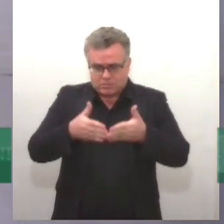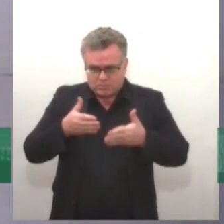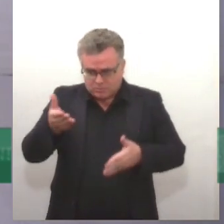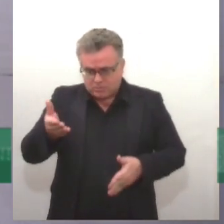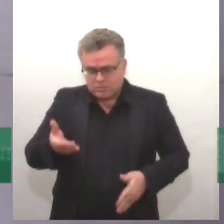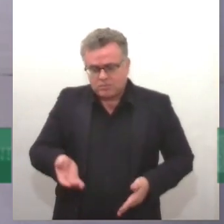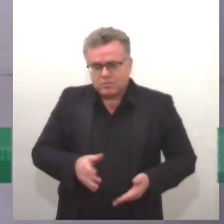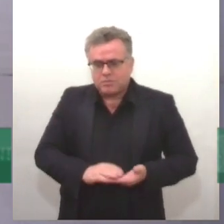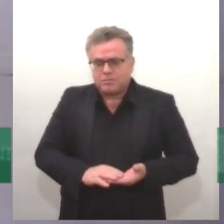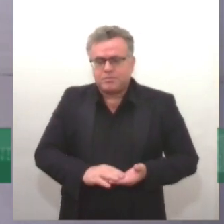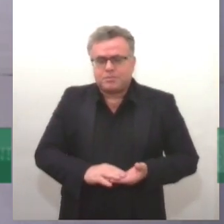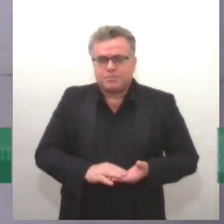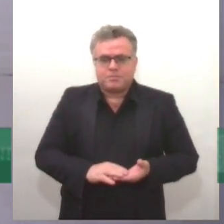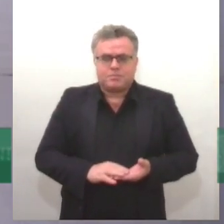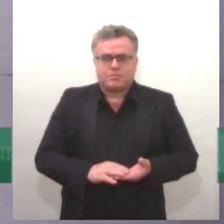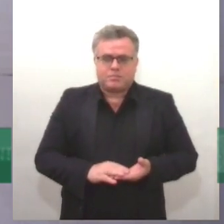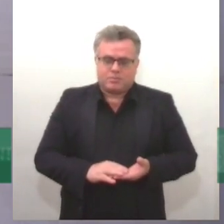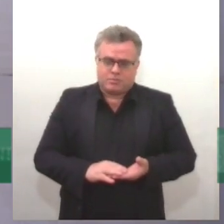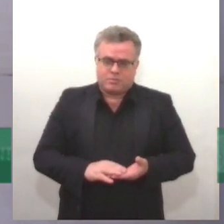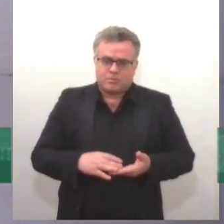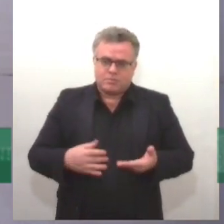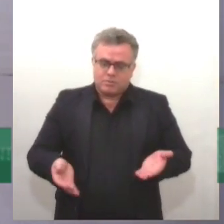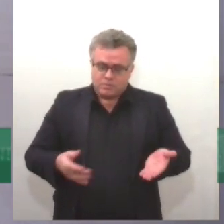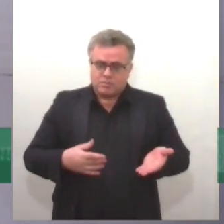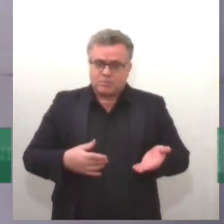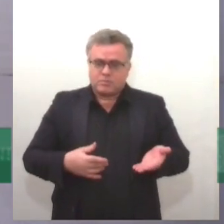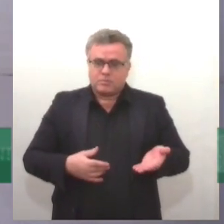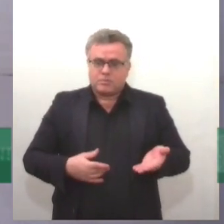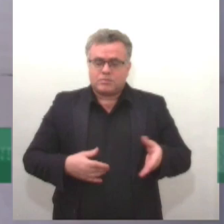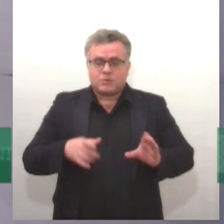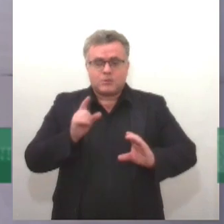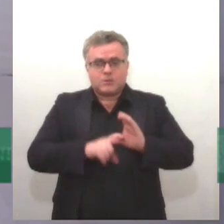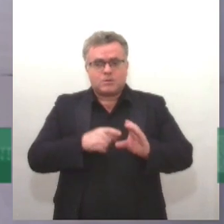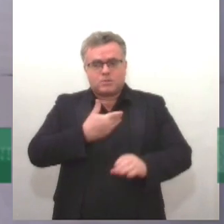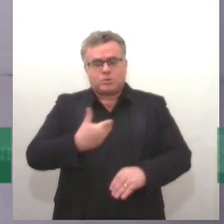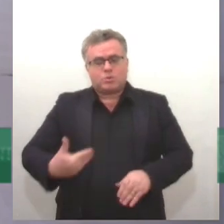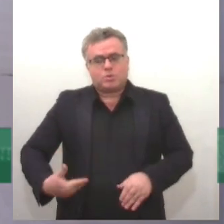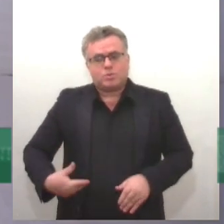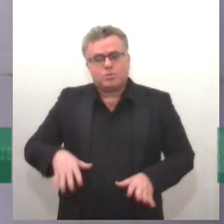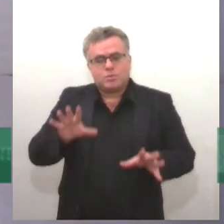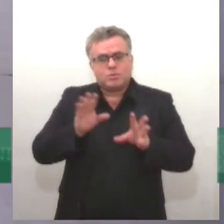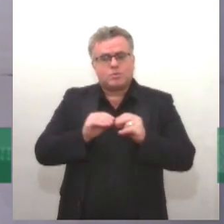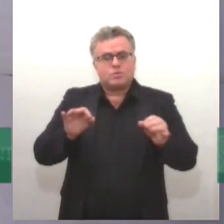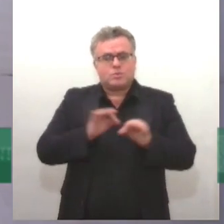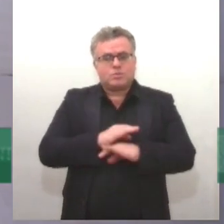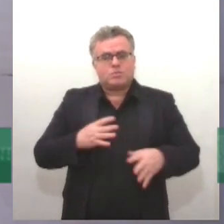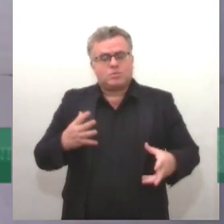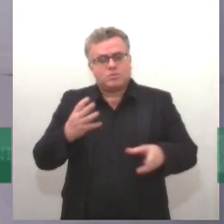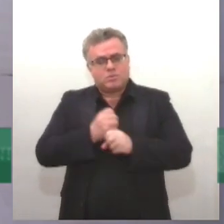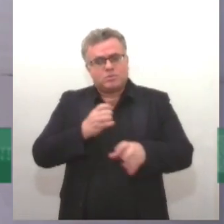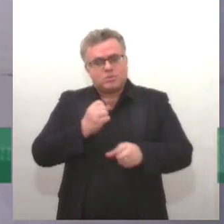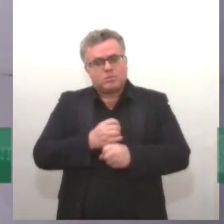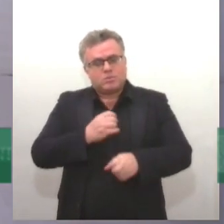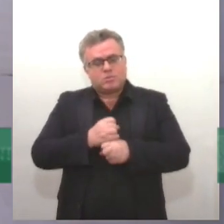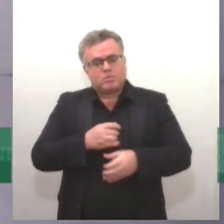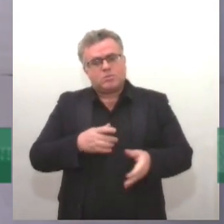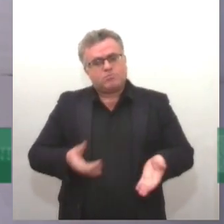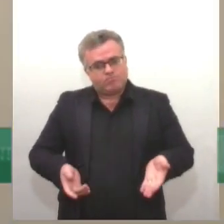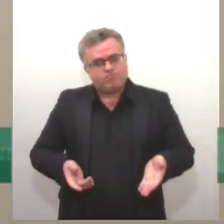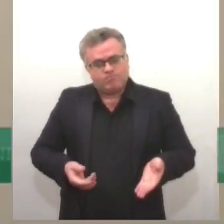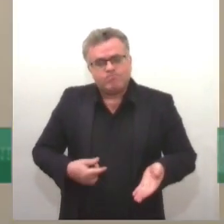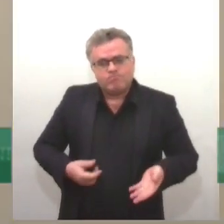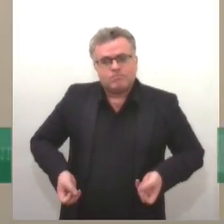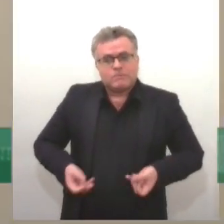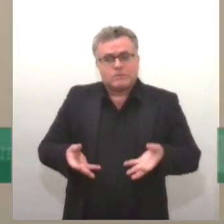Olha, a dívida pública, de uma forma bem resumida, né, é o conjunto de despesas que o poder público tem